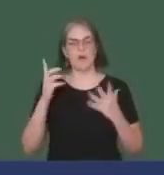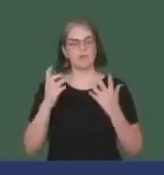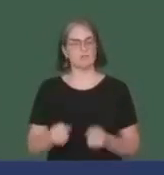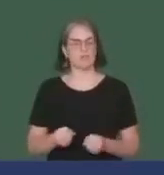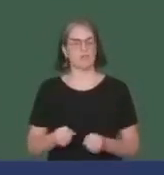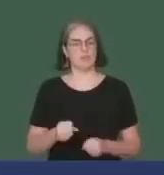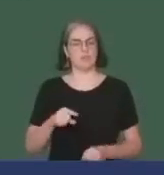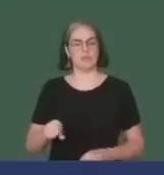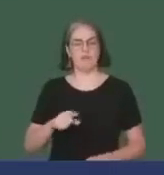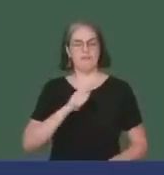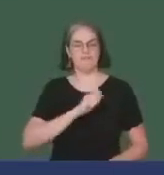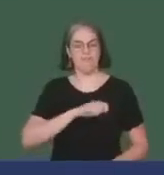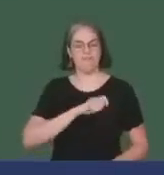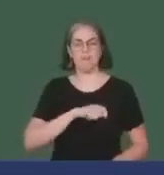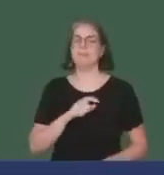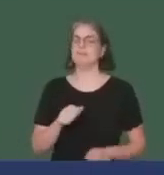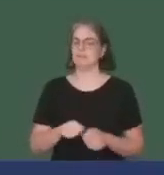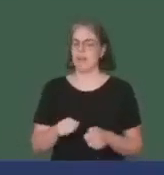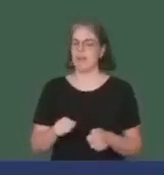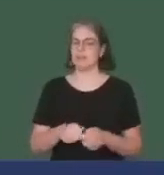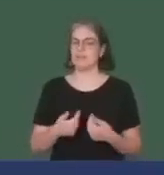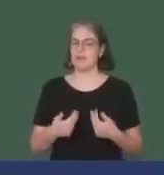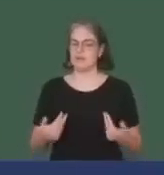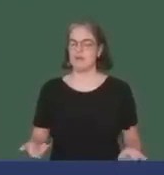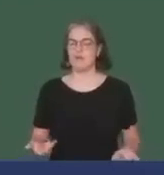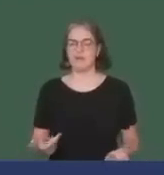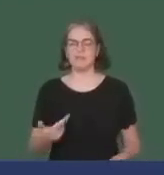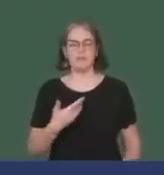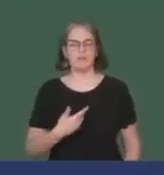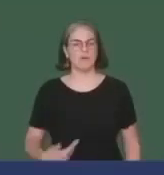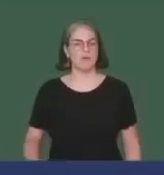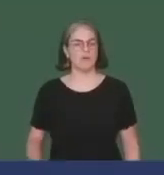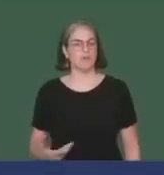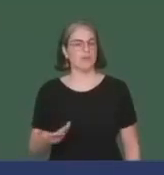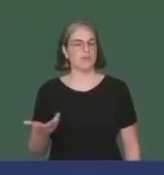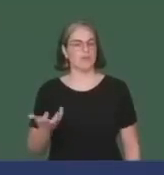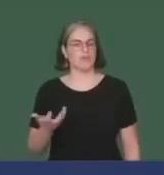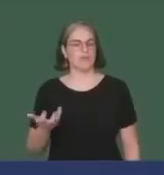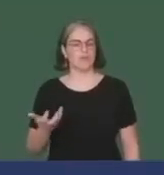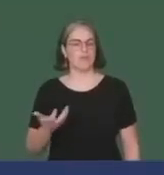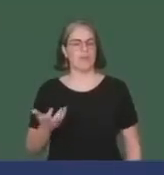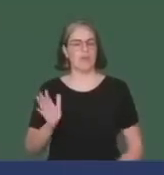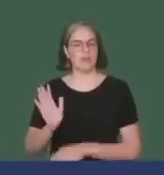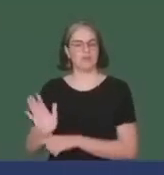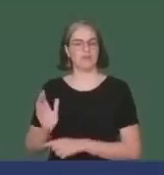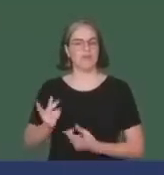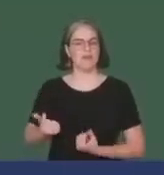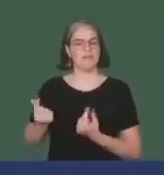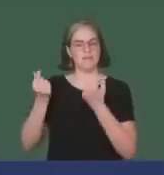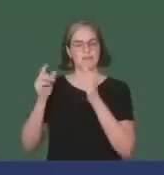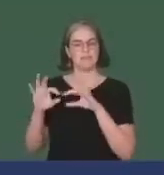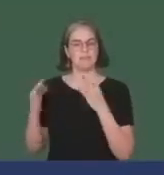essa perversão que foi esse governo a serviço da familícia Bolsonaro,